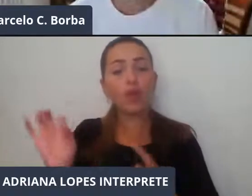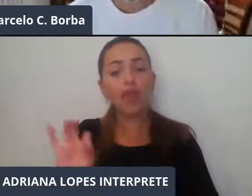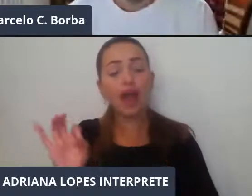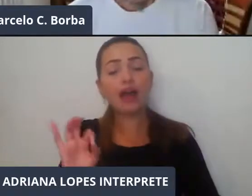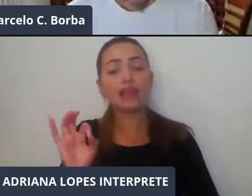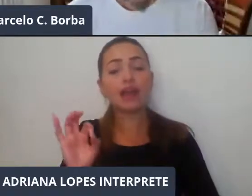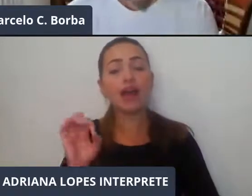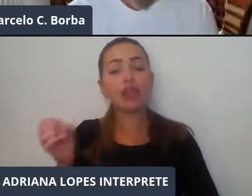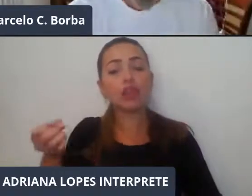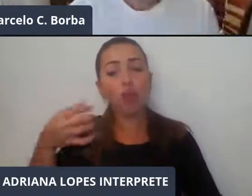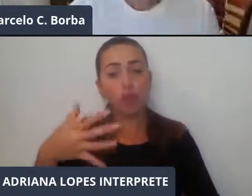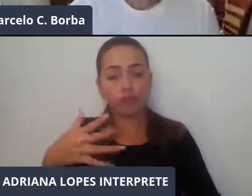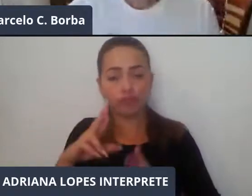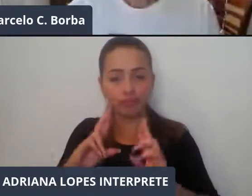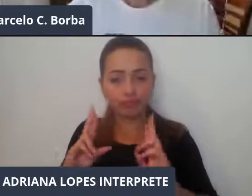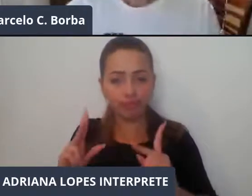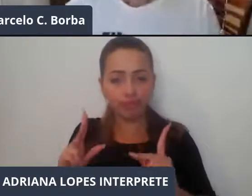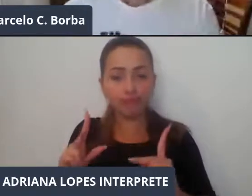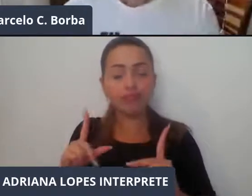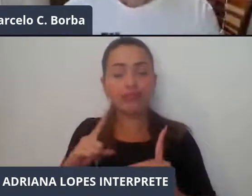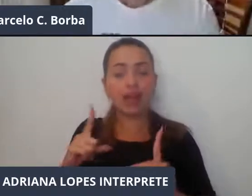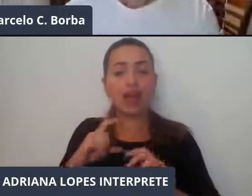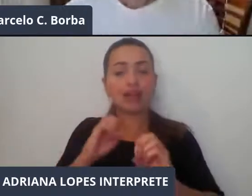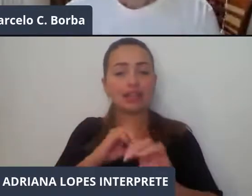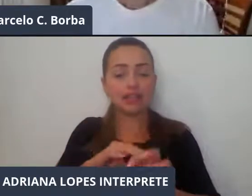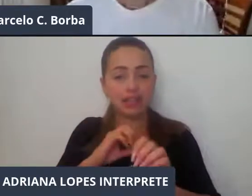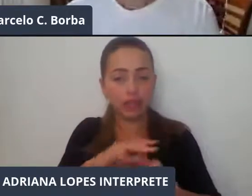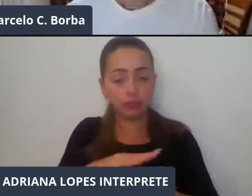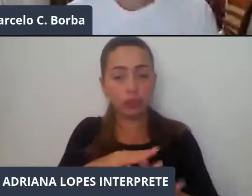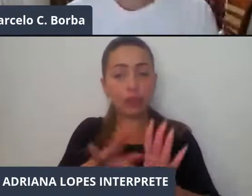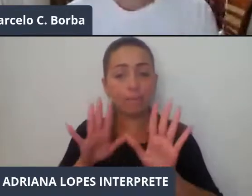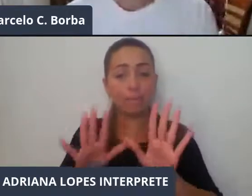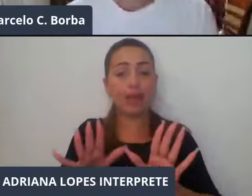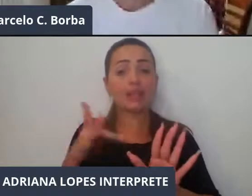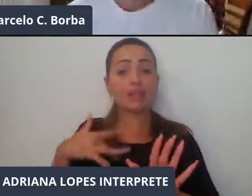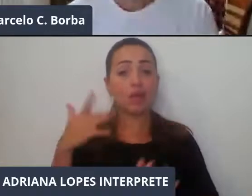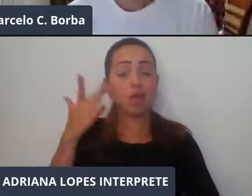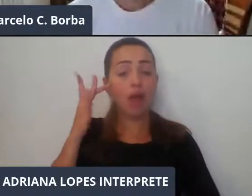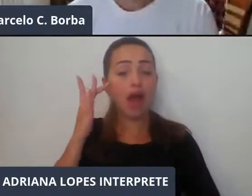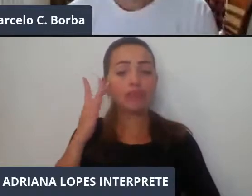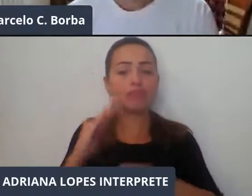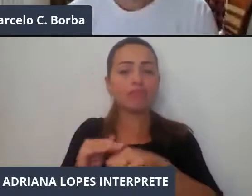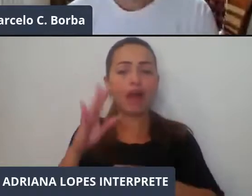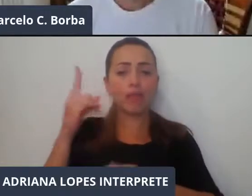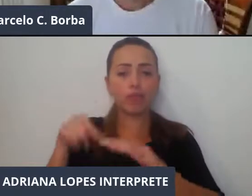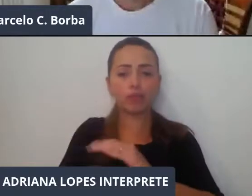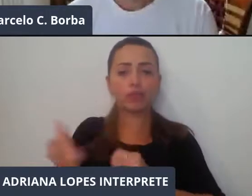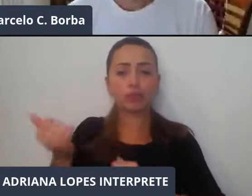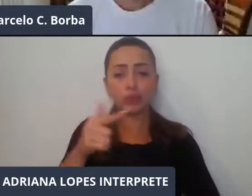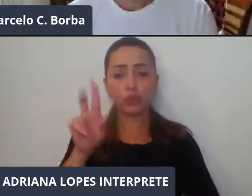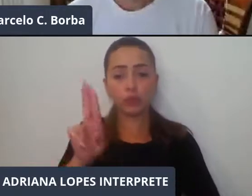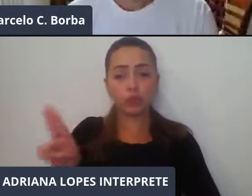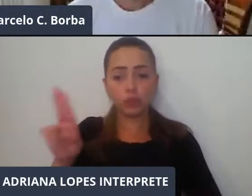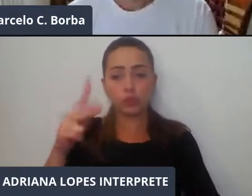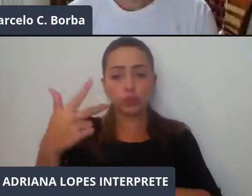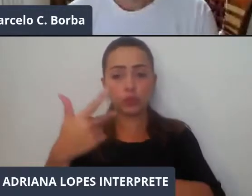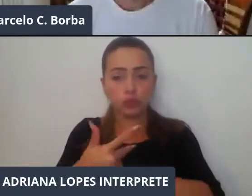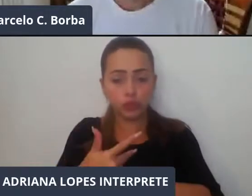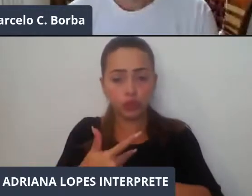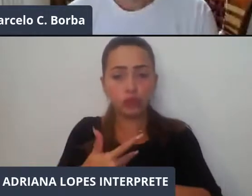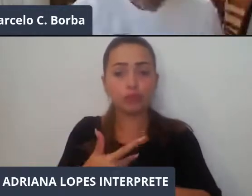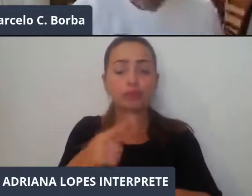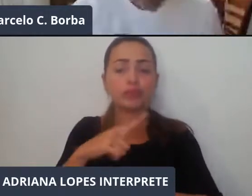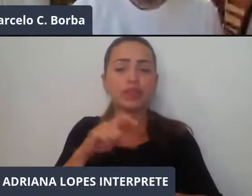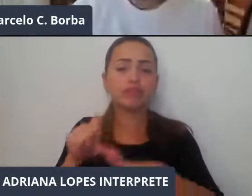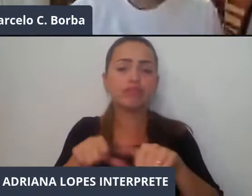suposta inovação, né, nas licenciaturas. Mas eu acho que, para além do uso de vídeos, tantas outras inovações